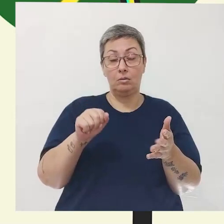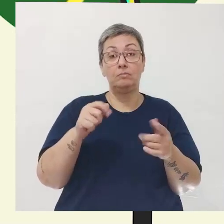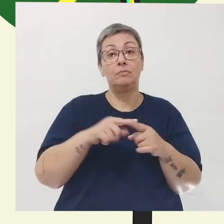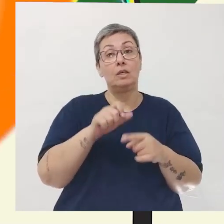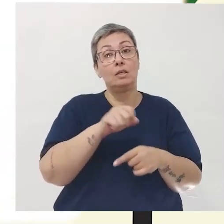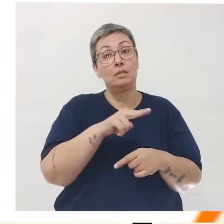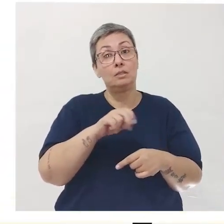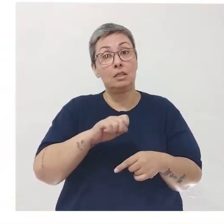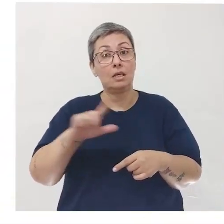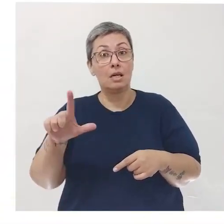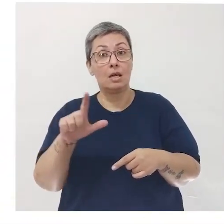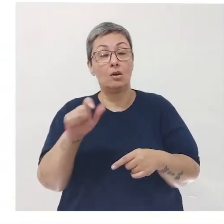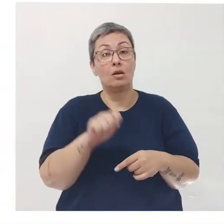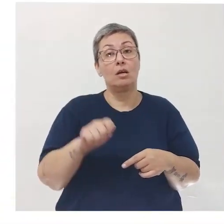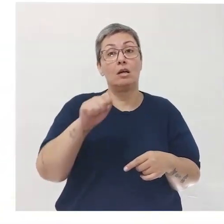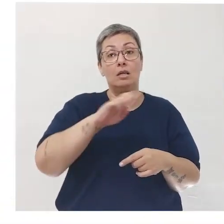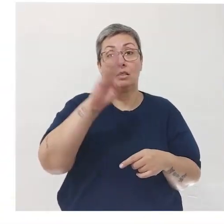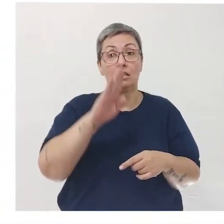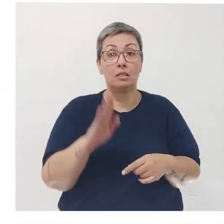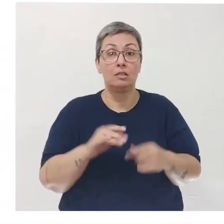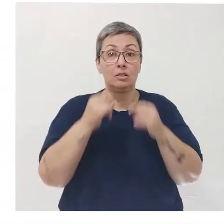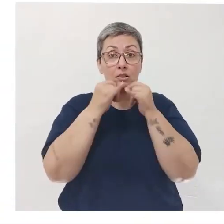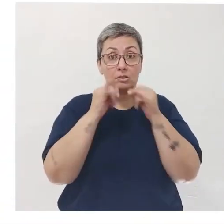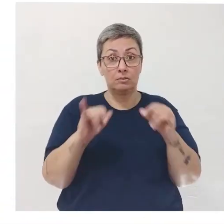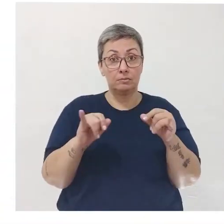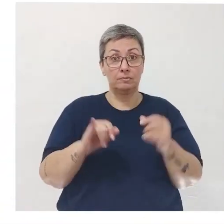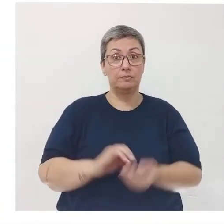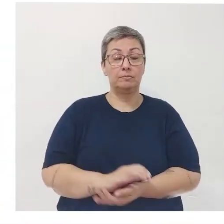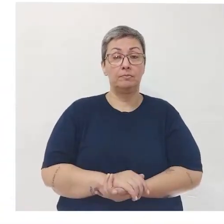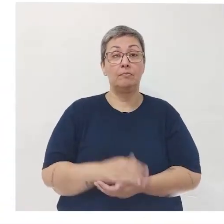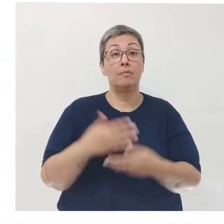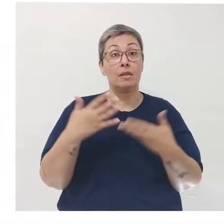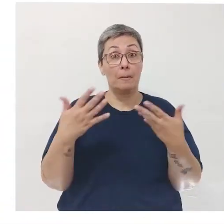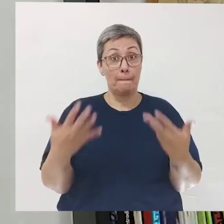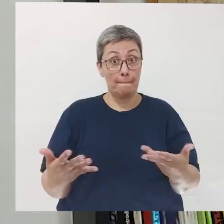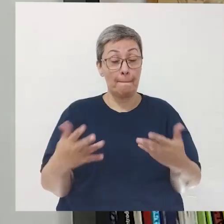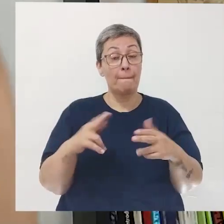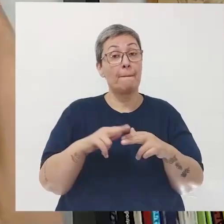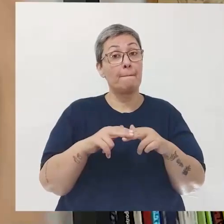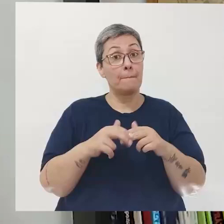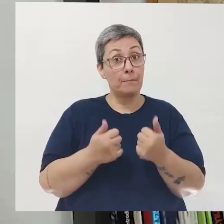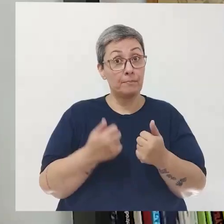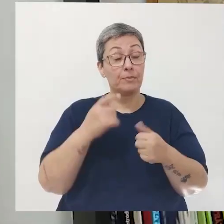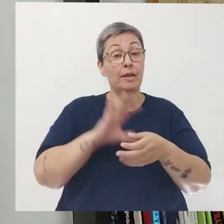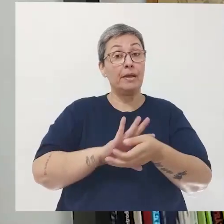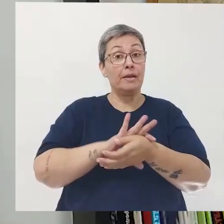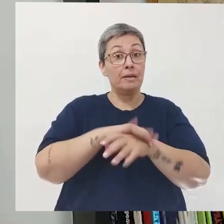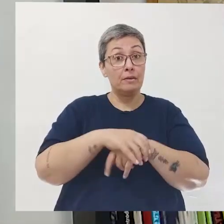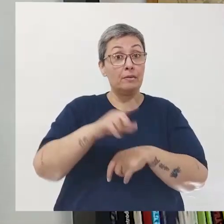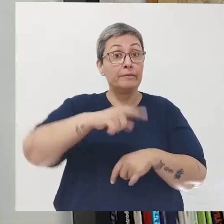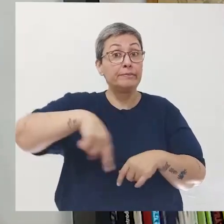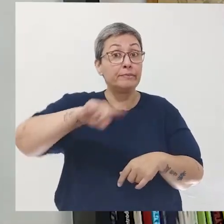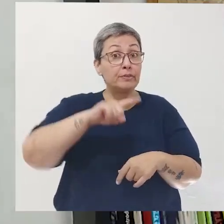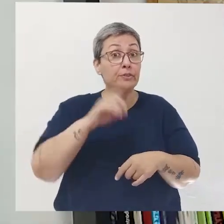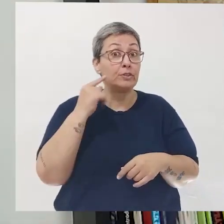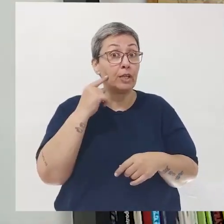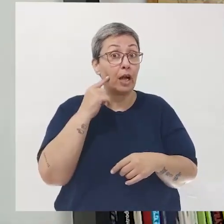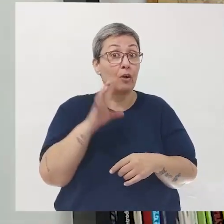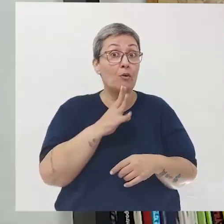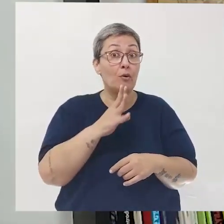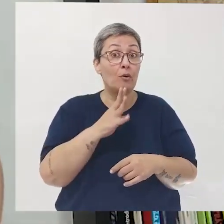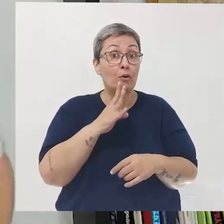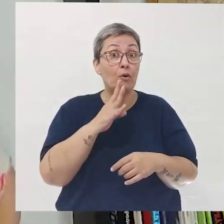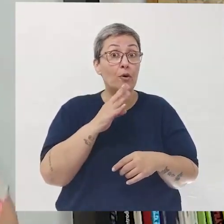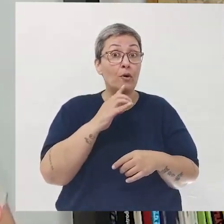tomada. ANEEL, Agência Nacional de Energia Elétrica. Bom, e por falar em segurança, vocês